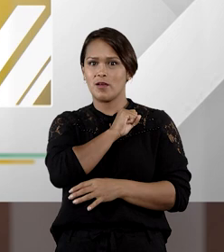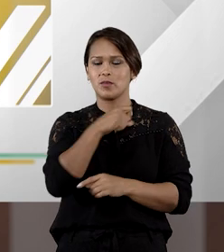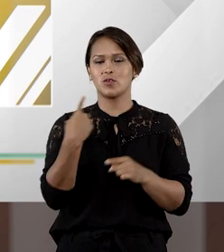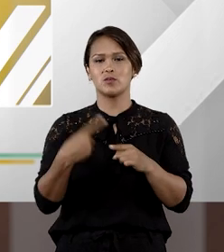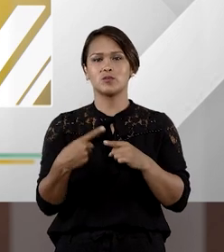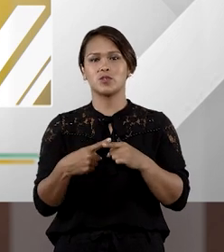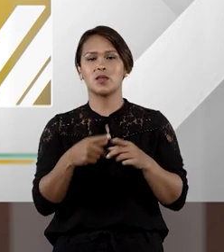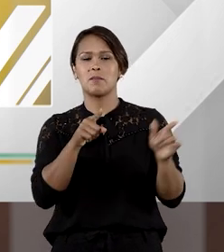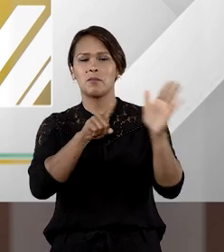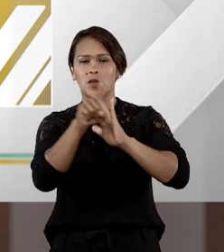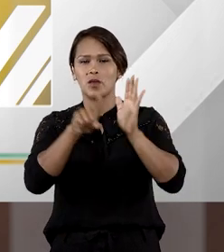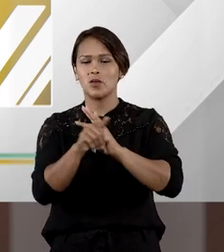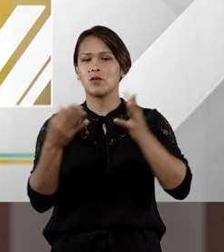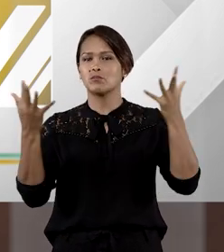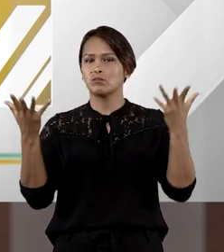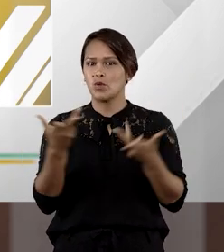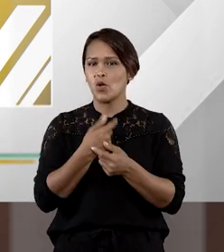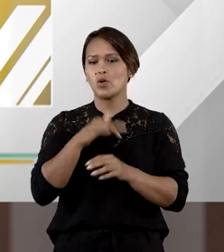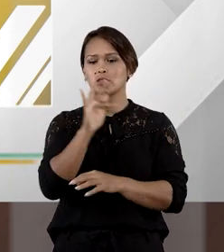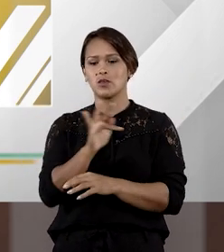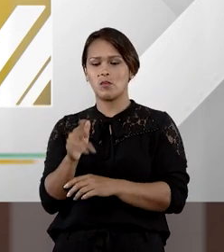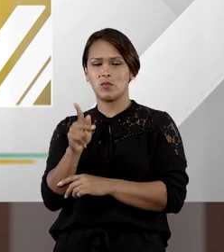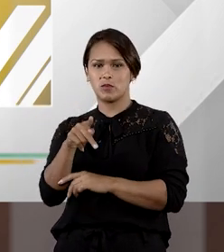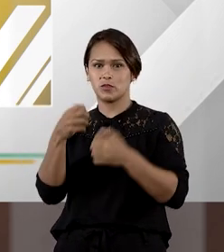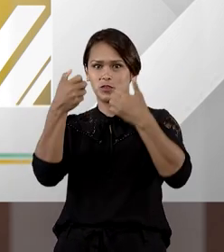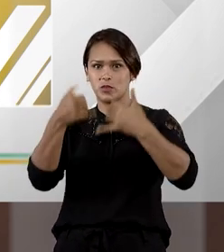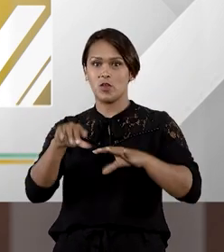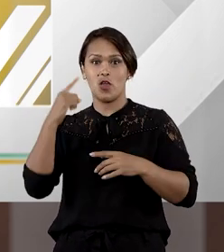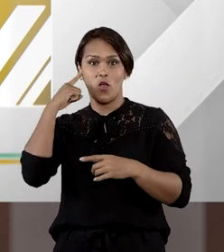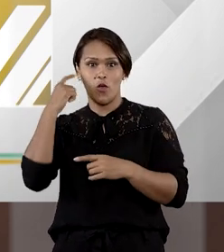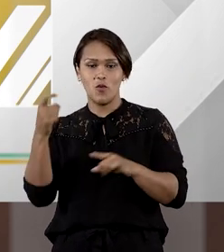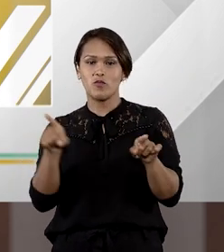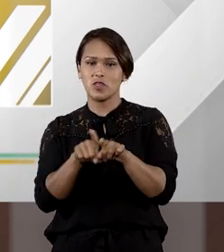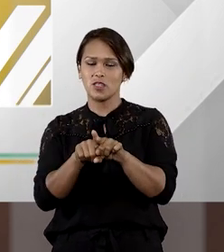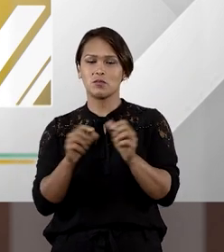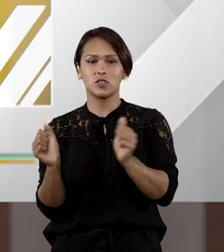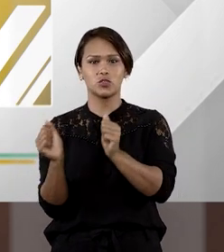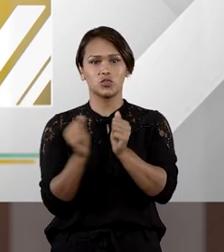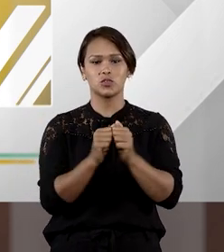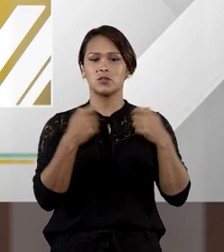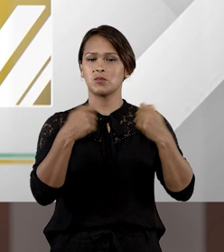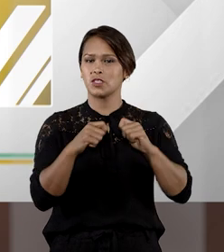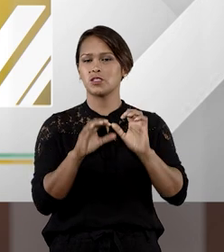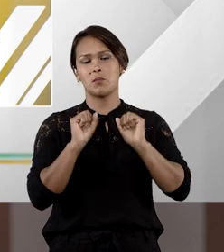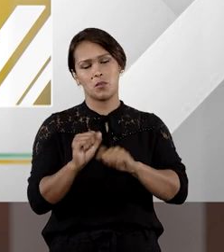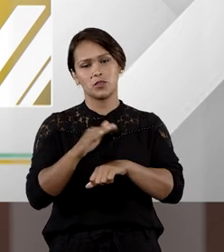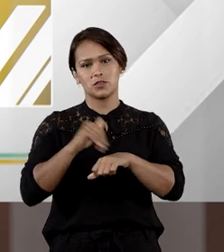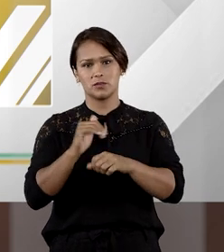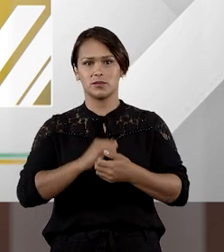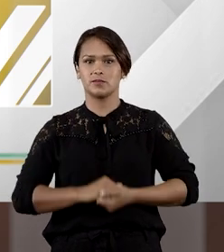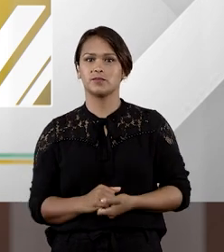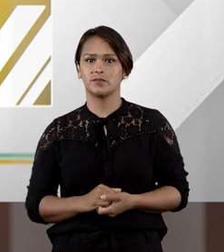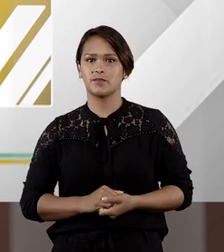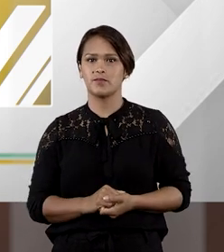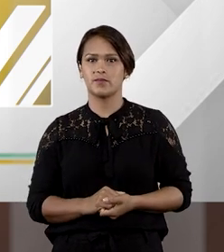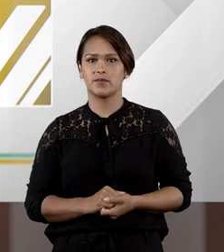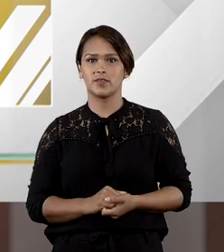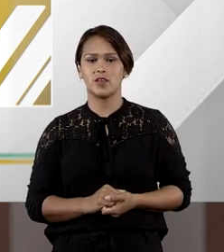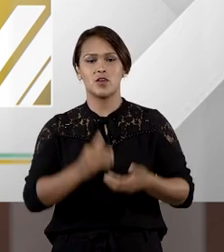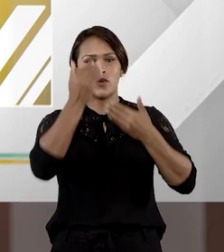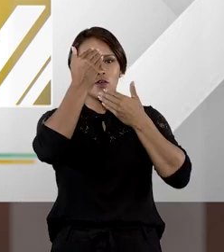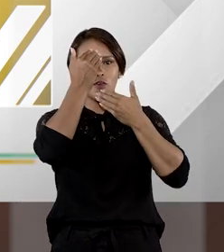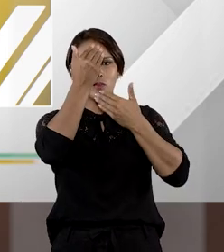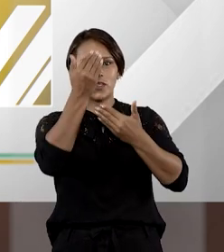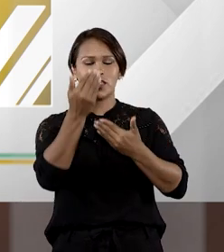de que perguntas excelentes, como o professor Flávio falou, foi bom escutá-lo, estar com vocês e, precisando, contem comigo.